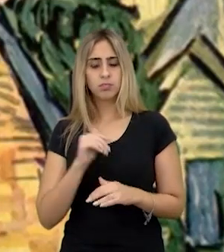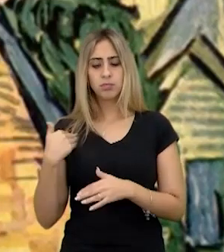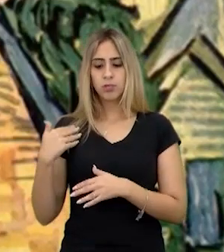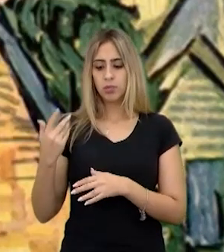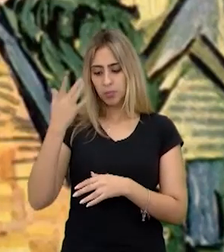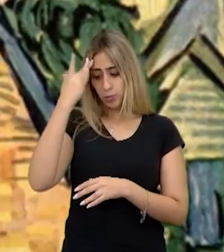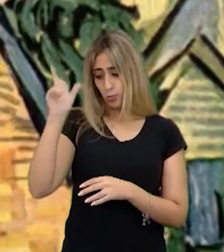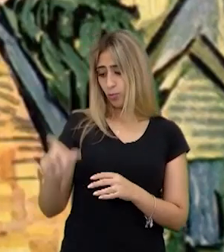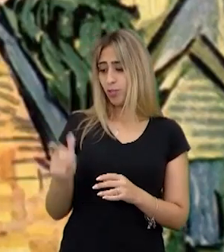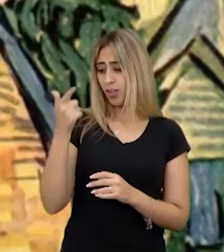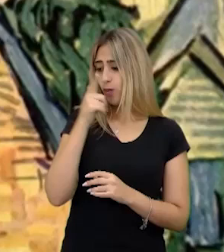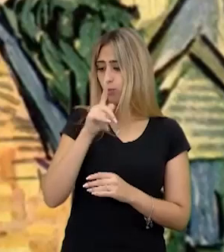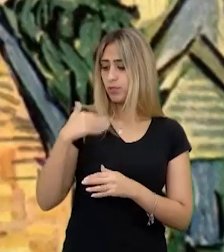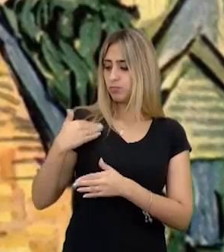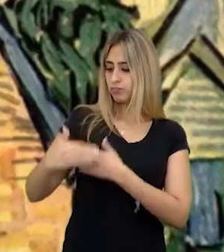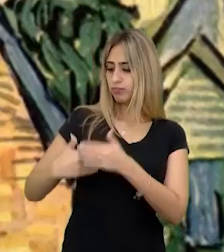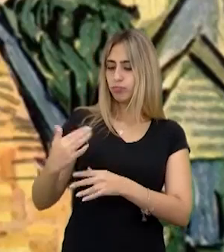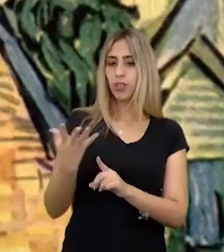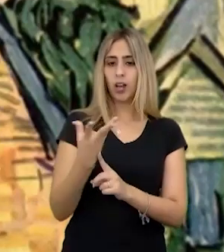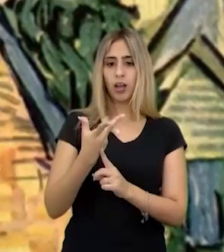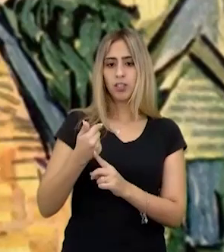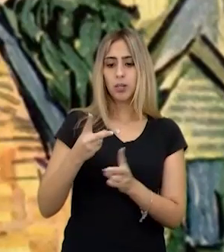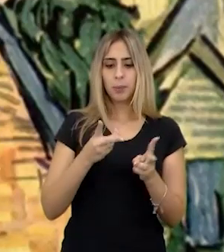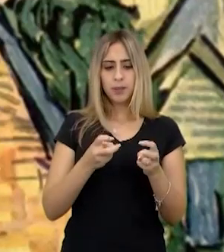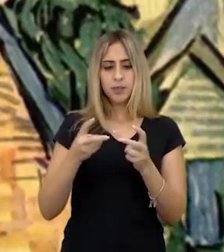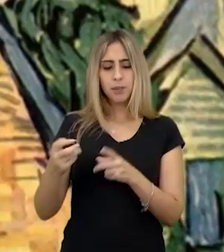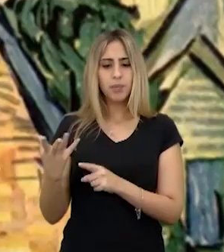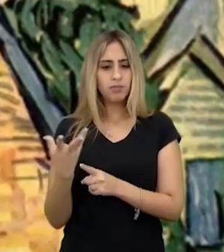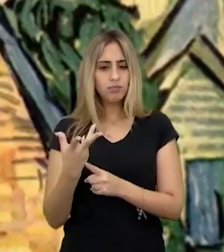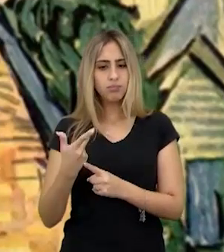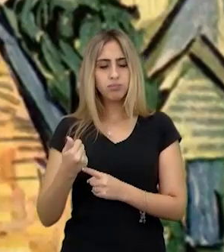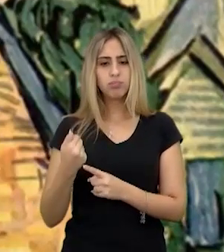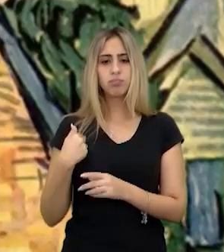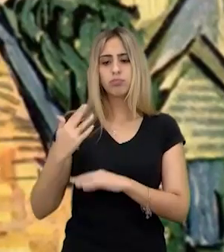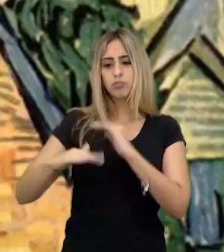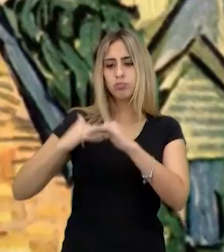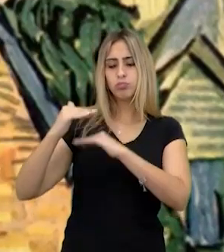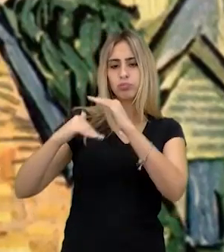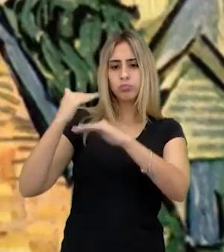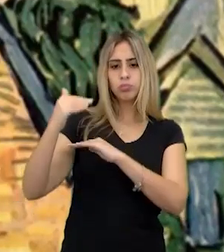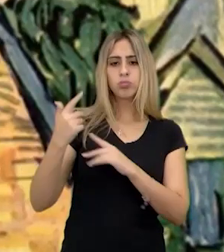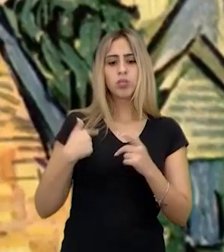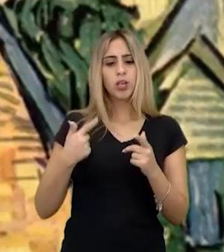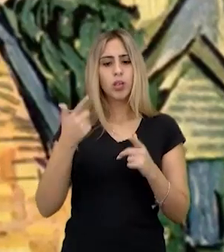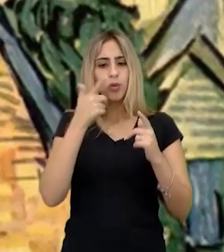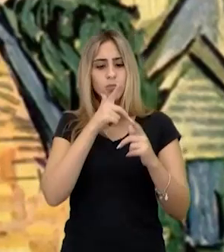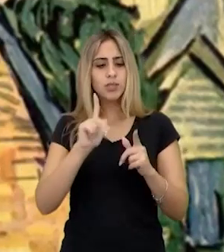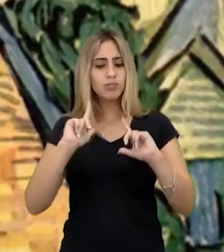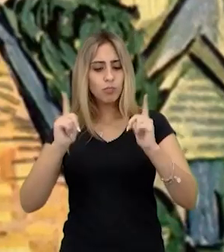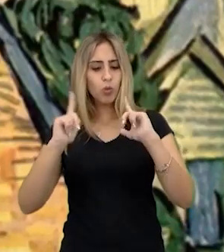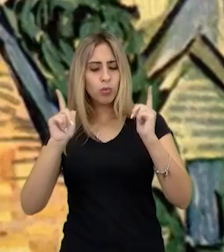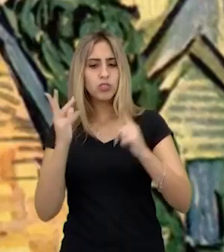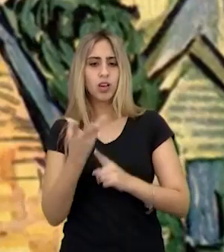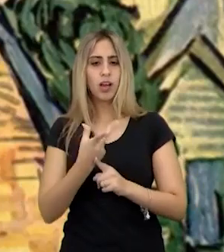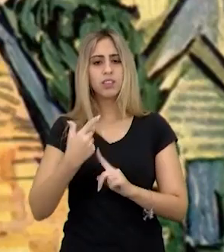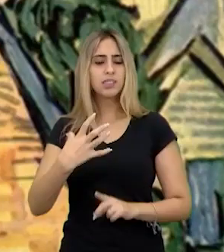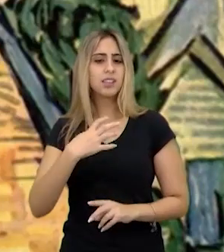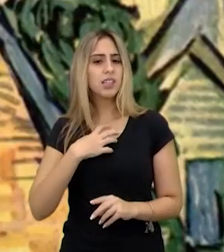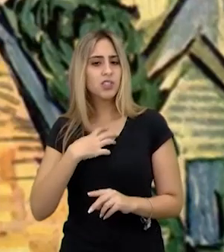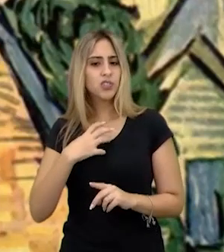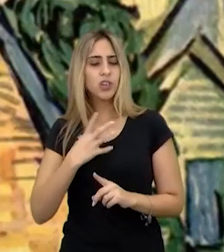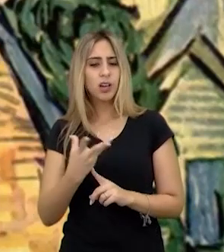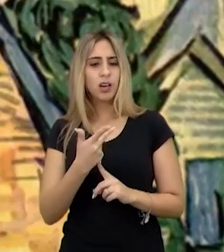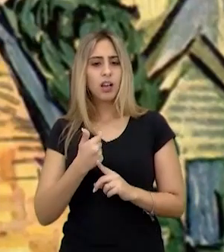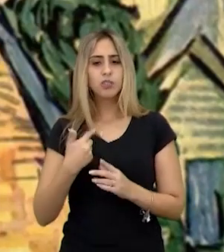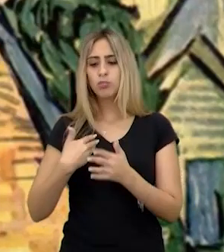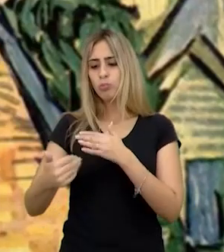arte, de perceber a arte, de fruir, de curtir, né? Sentir a arte. Eu acho que em qualquer